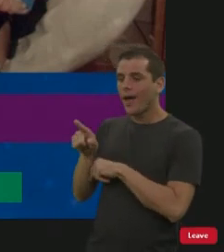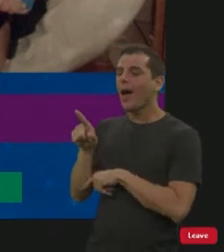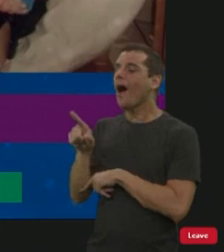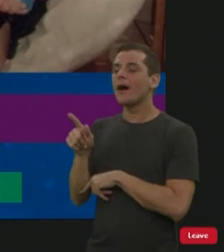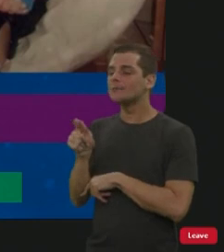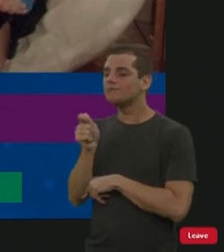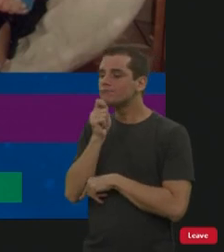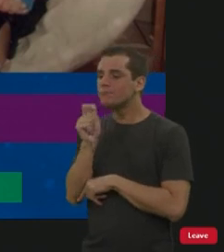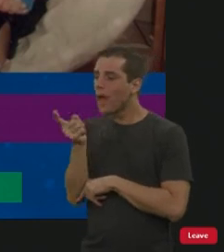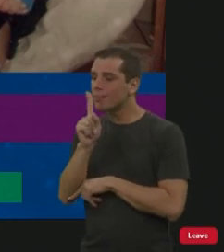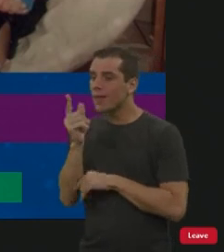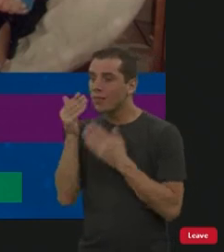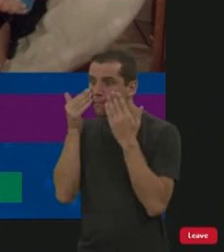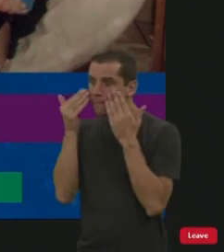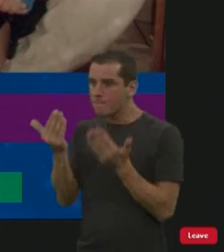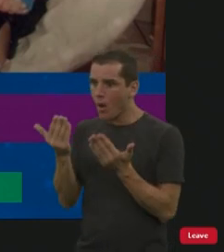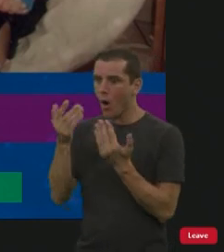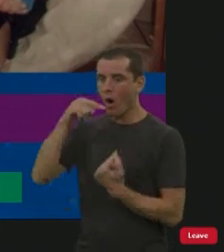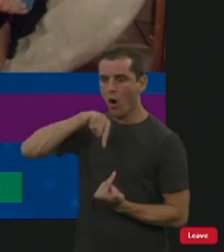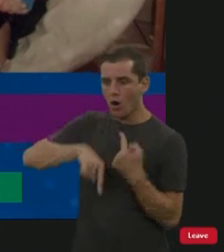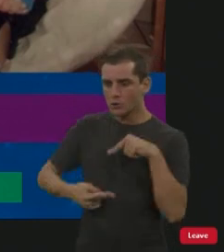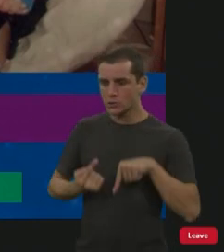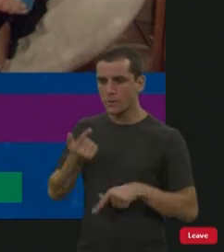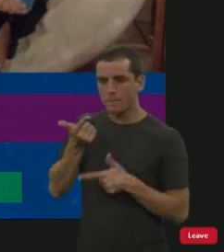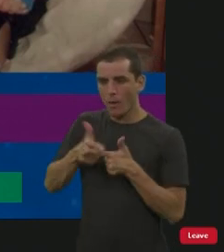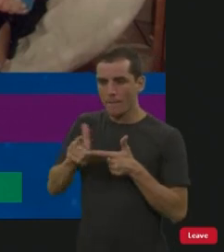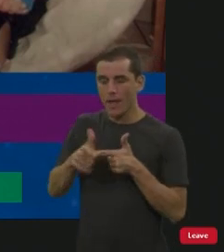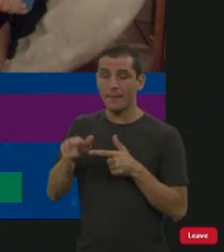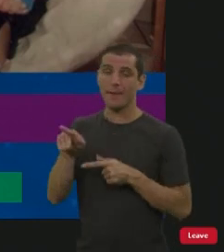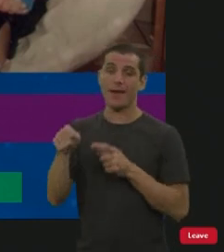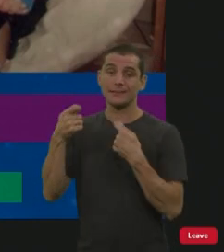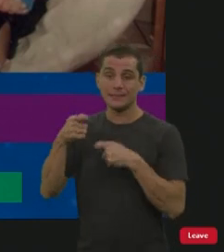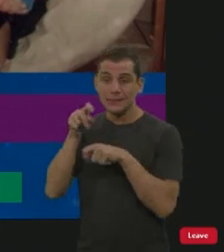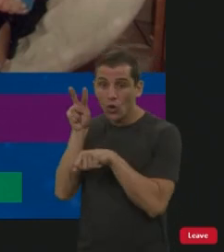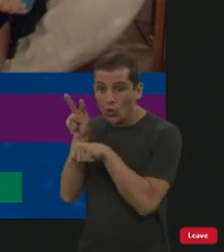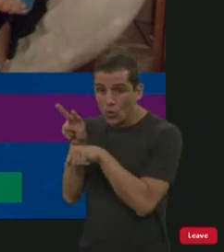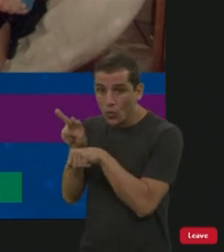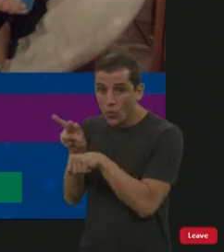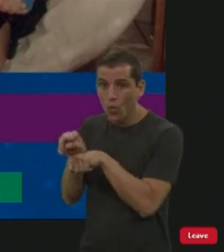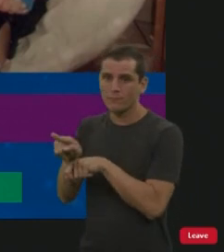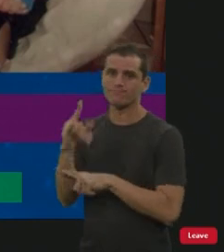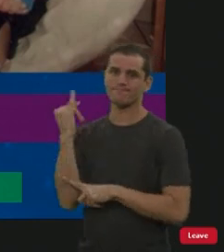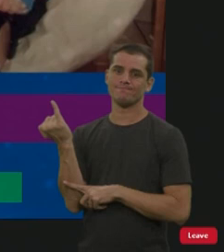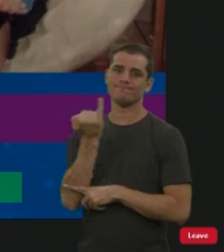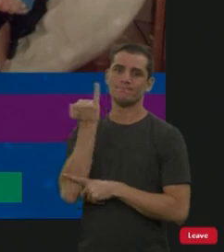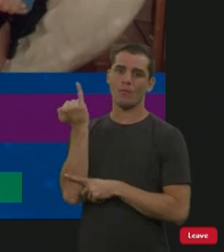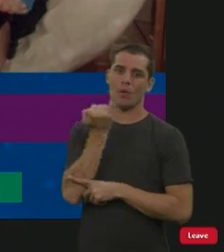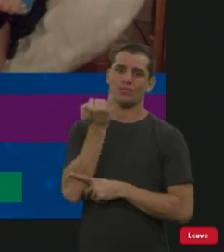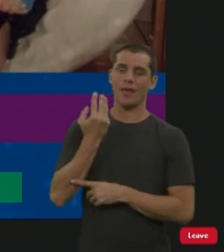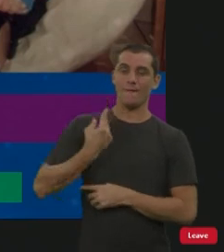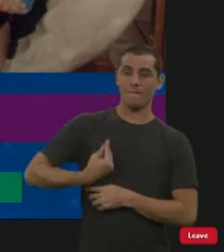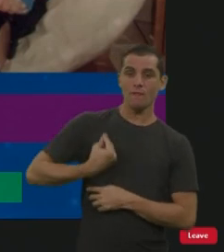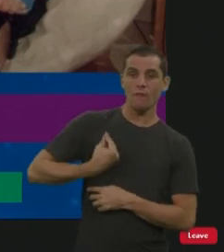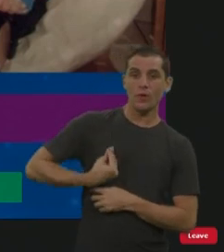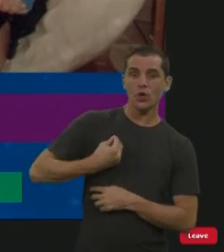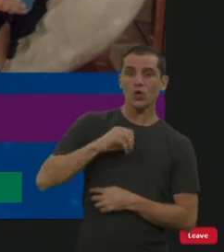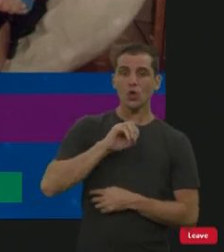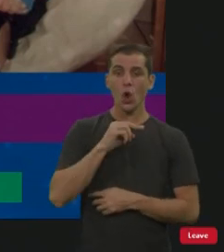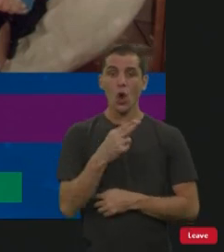aí uma relação vida ou morte, a depender da maneira com que é abordada, da velocidade com que é